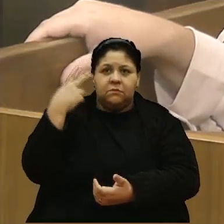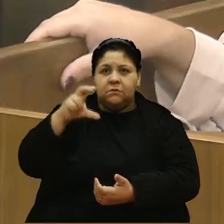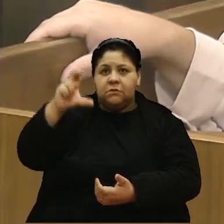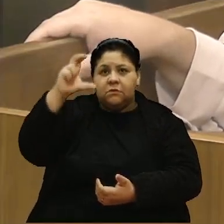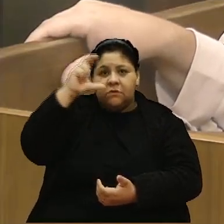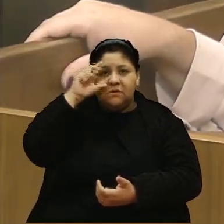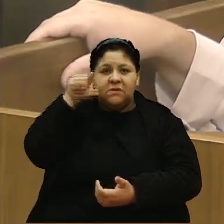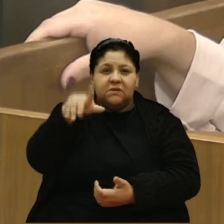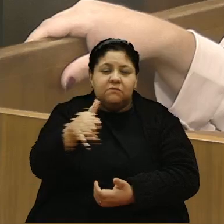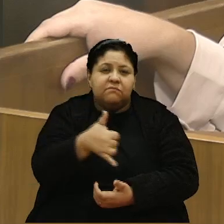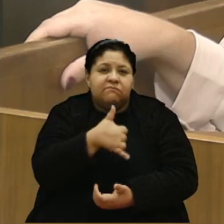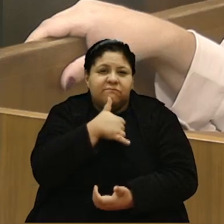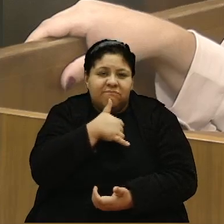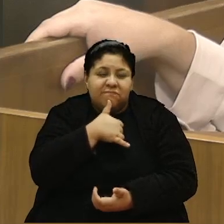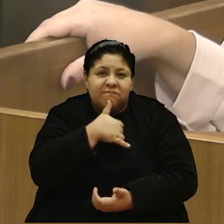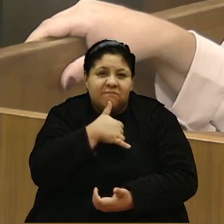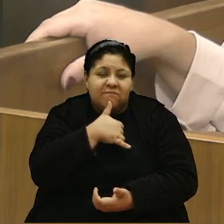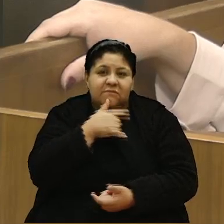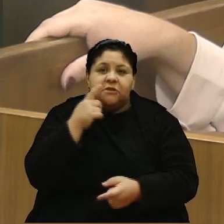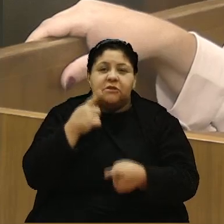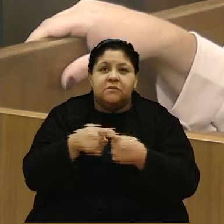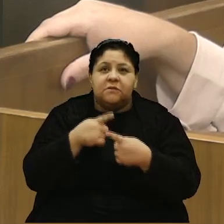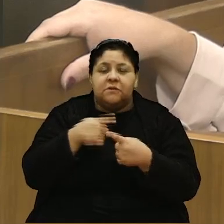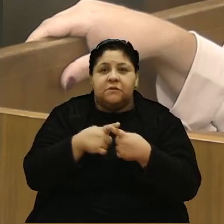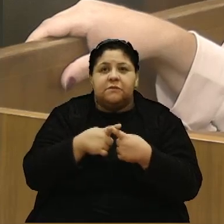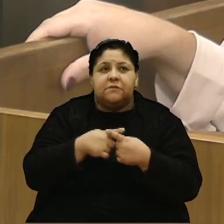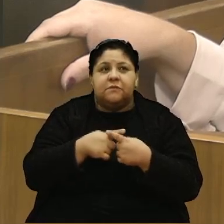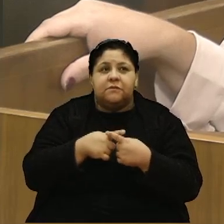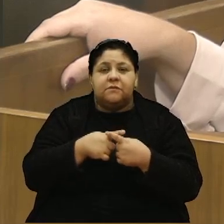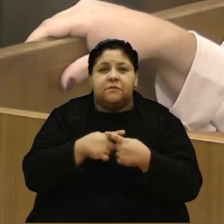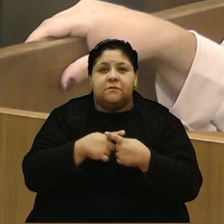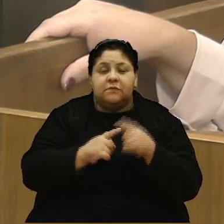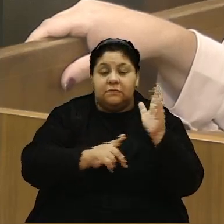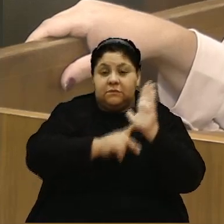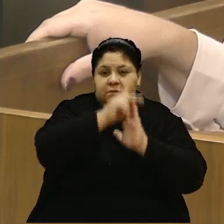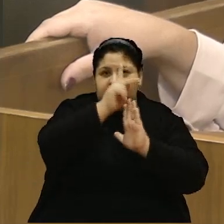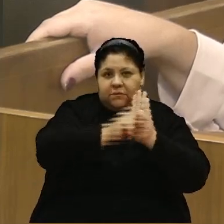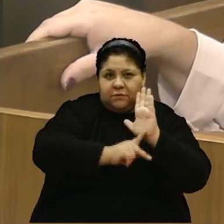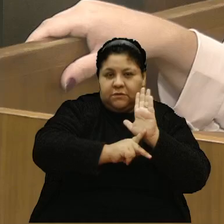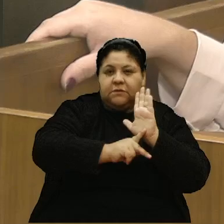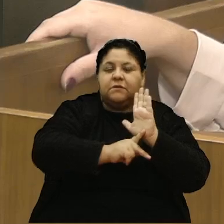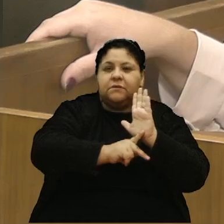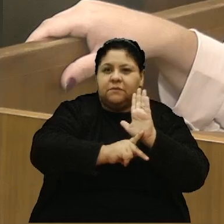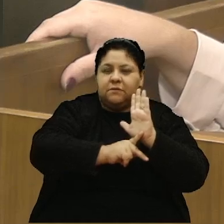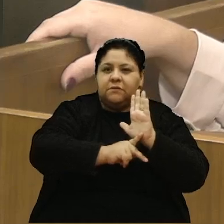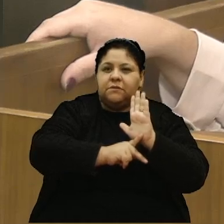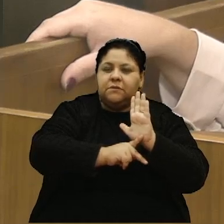Isso nos entristece, né? Porque o projeto, como ele foi